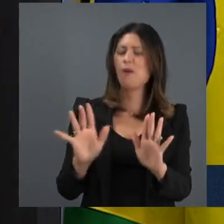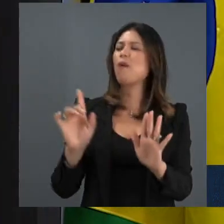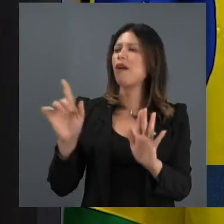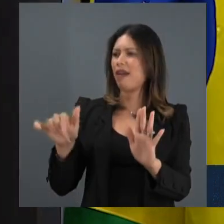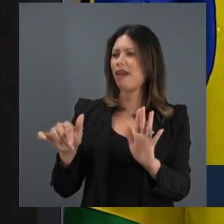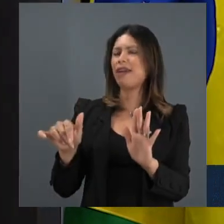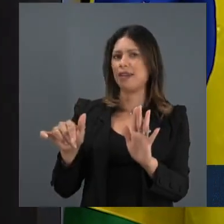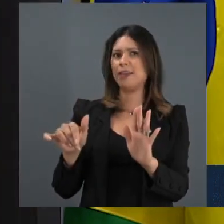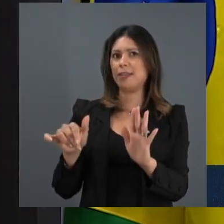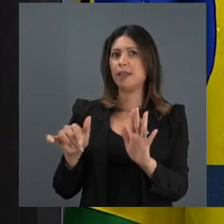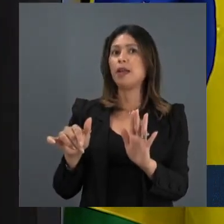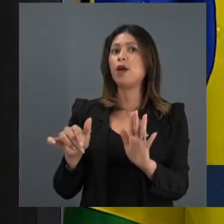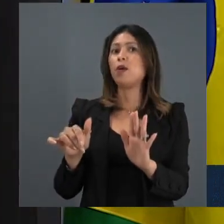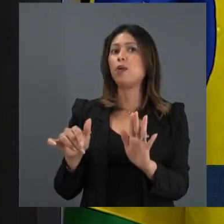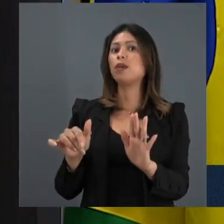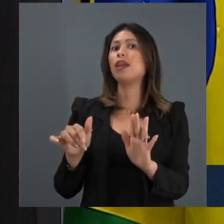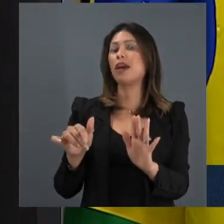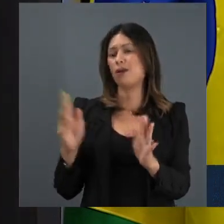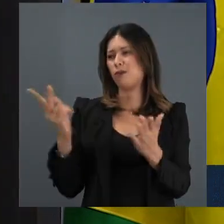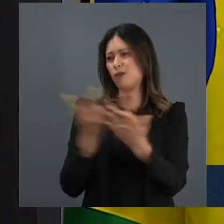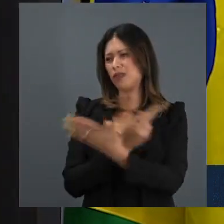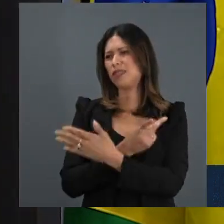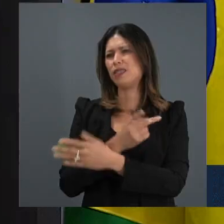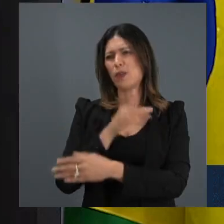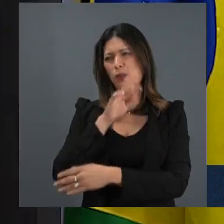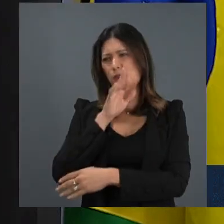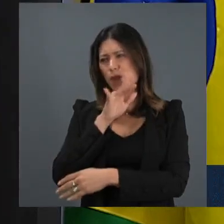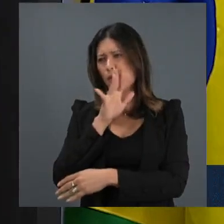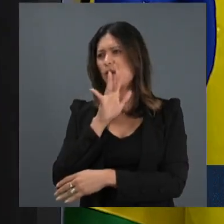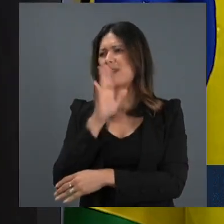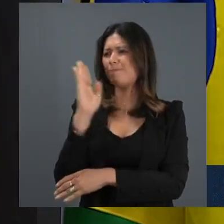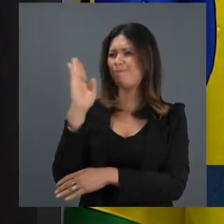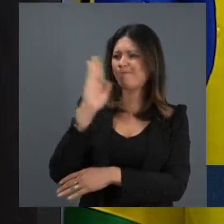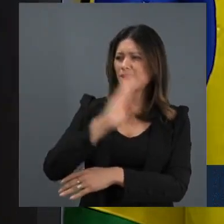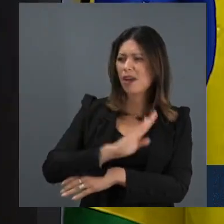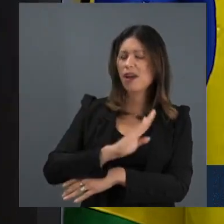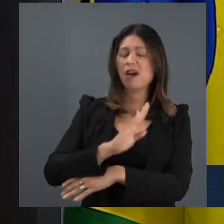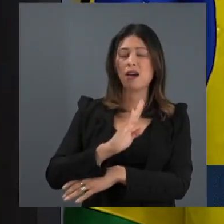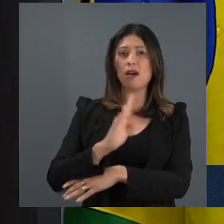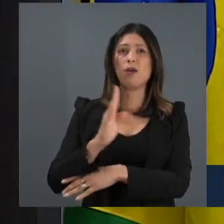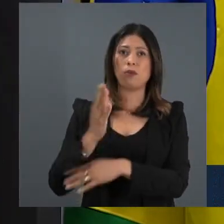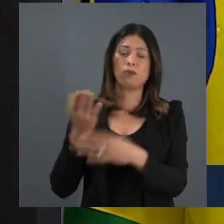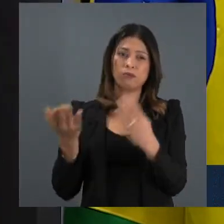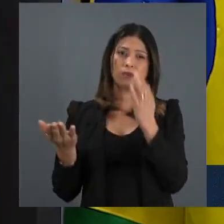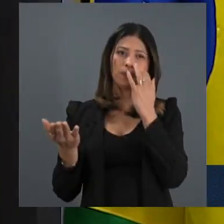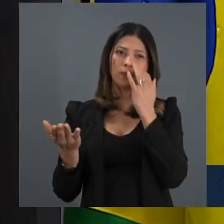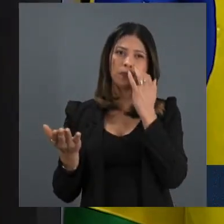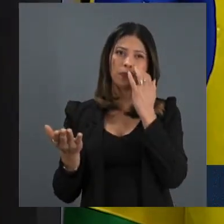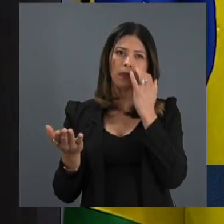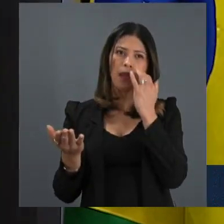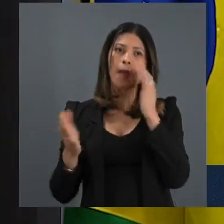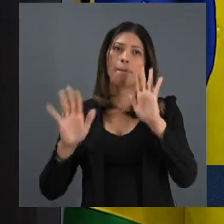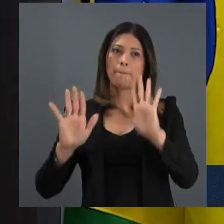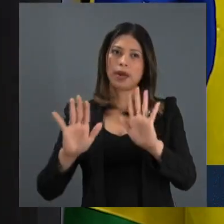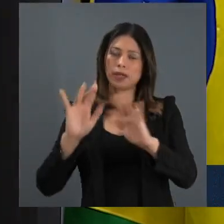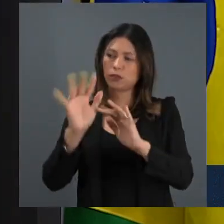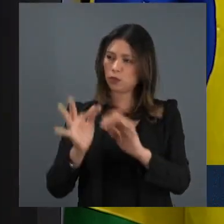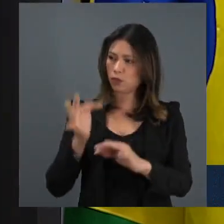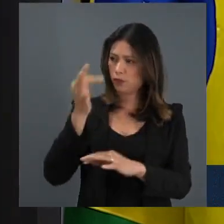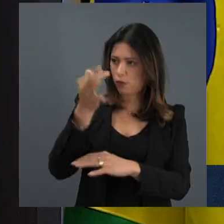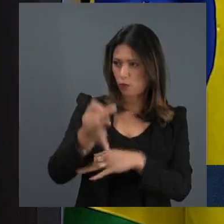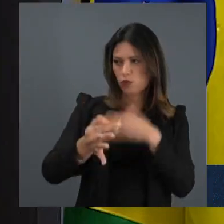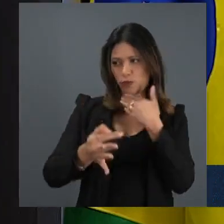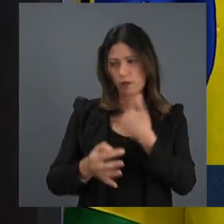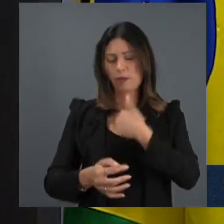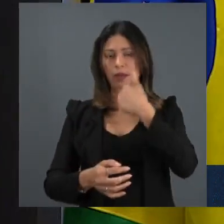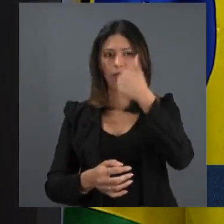mesmo acontecendo um grande mal à vista dos olhos dos homens, decorre um grande bem depois. O que a